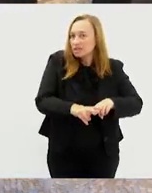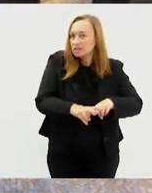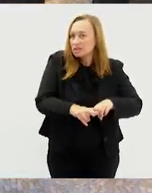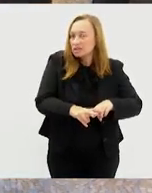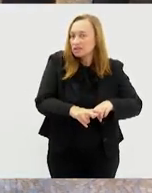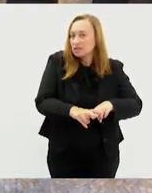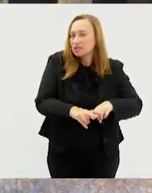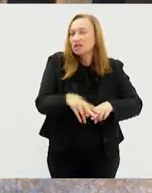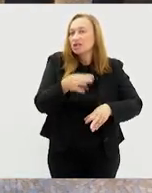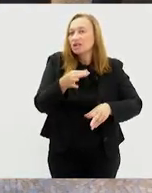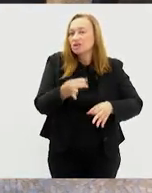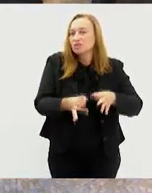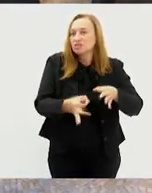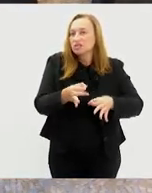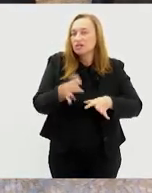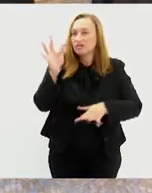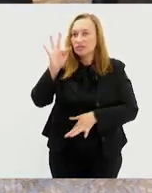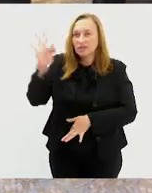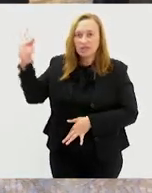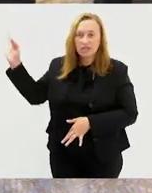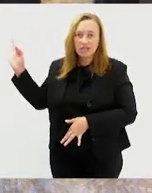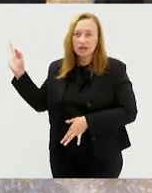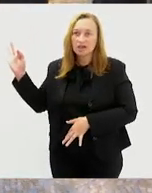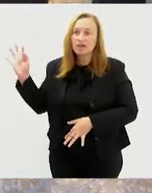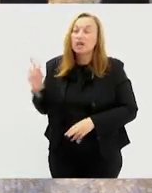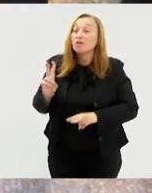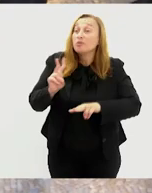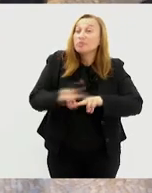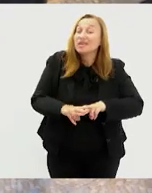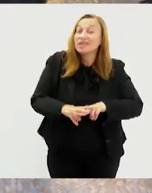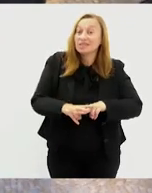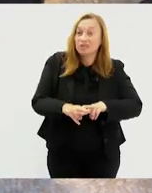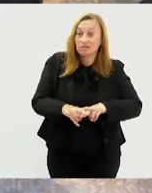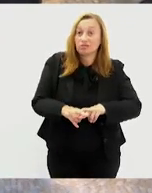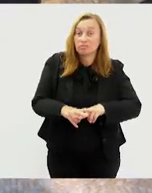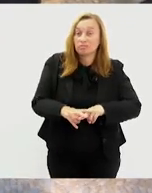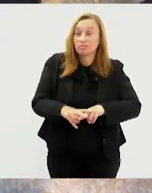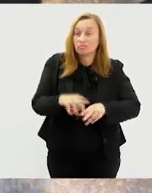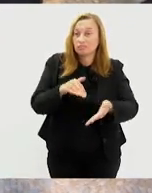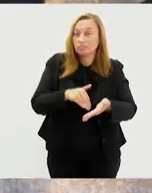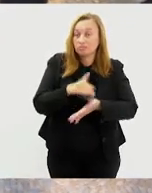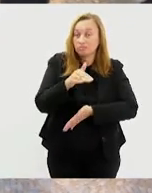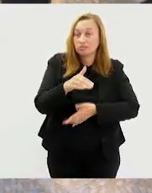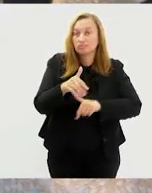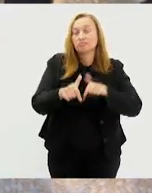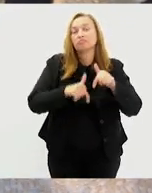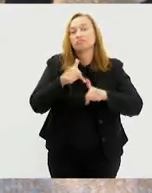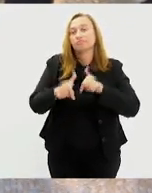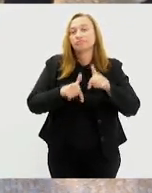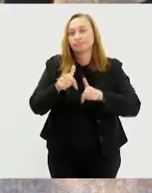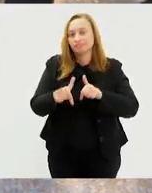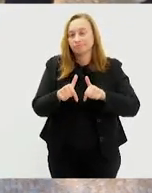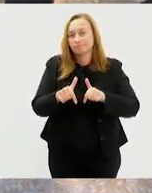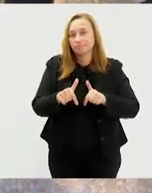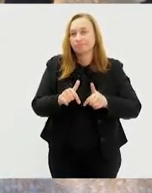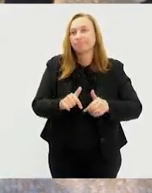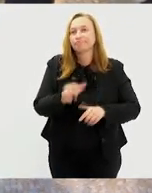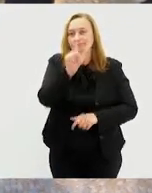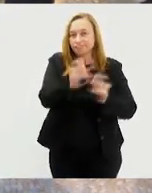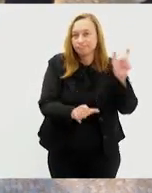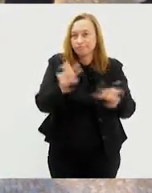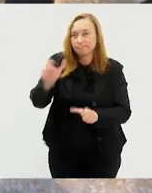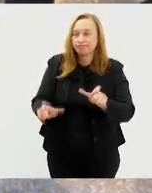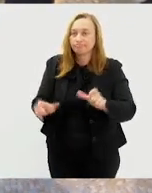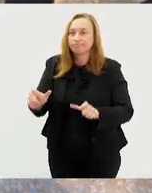impôs medida cautelar alternativa prisão consistente na suspensão do exercício das funções públicas de Servidores Municipais